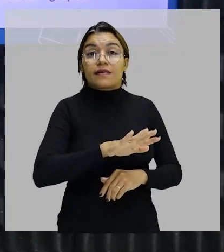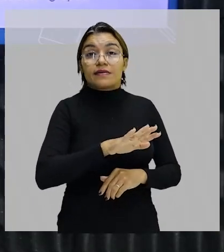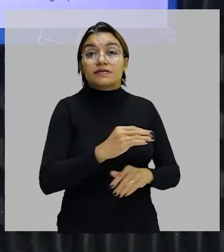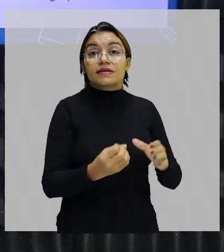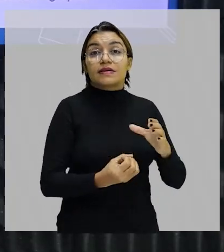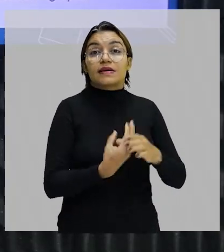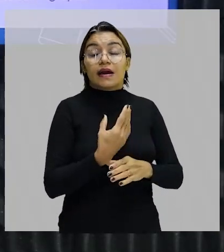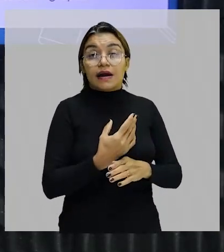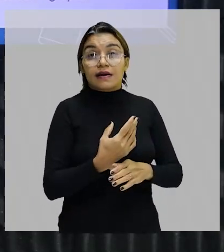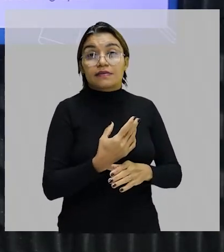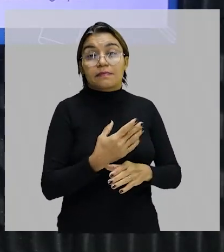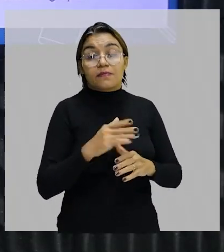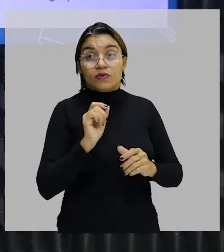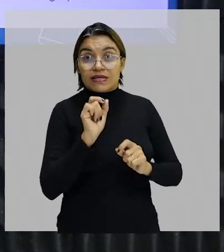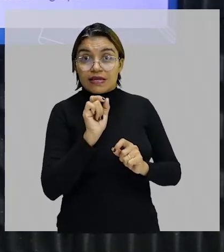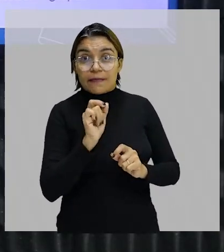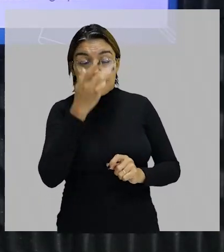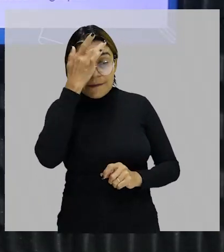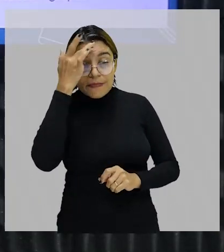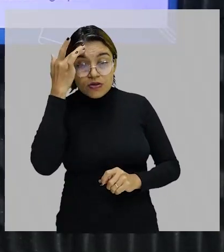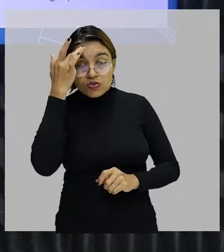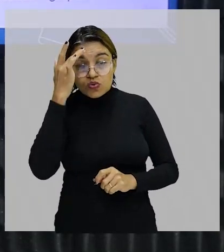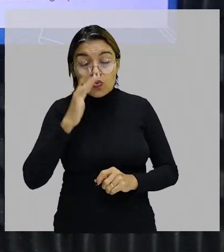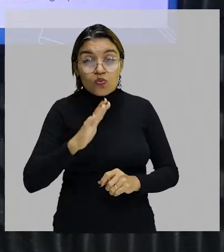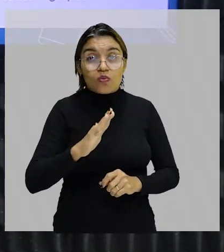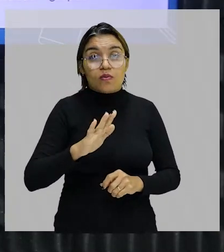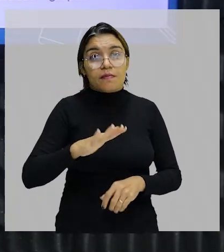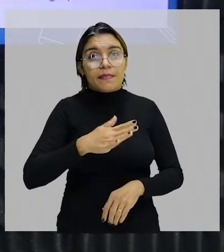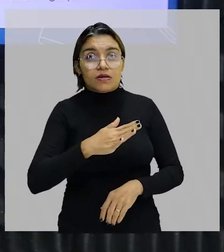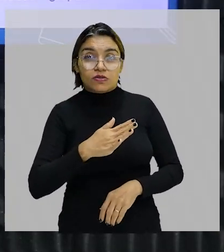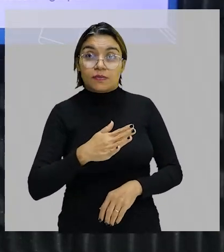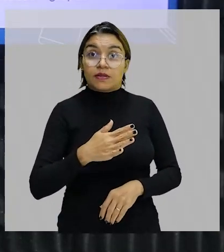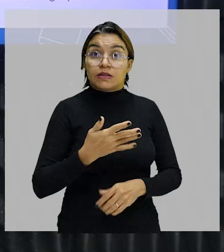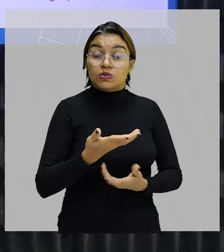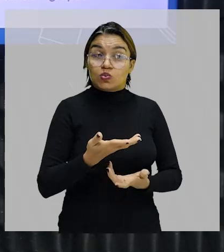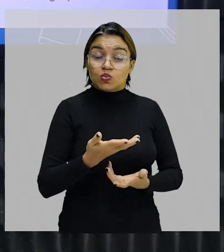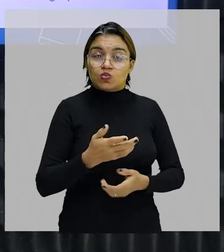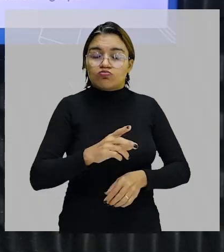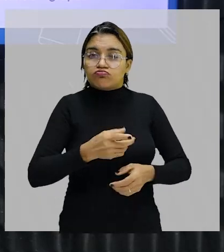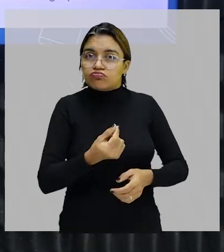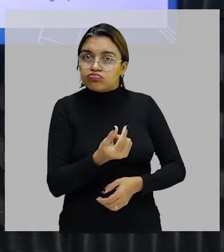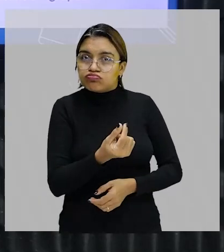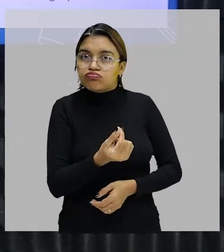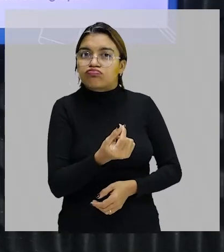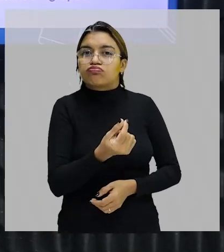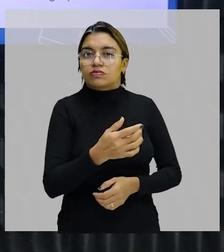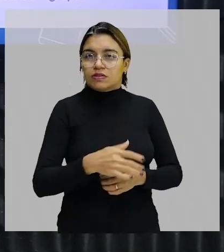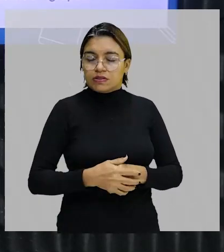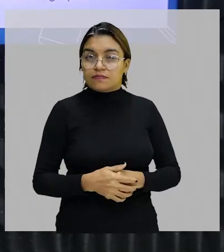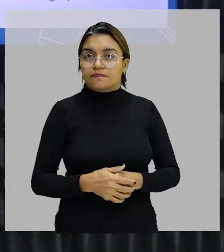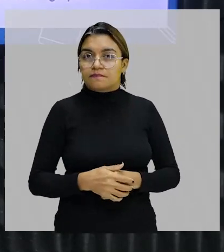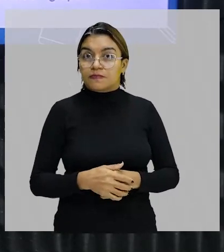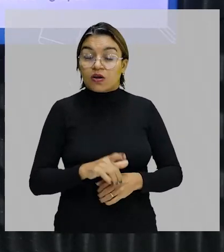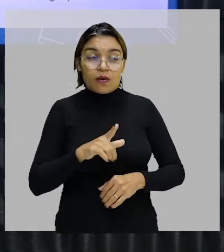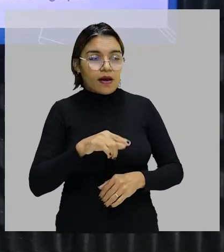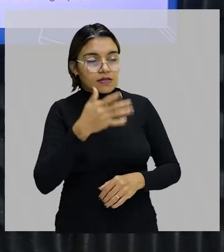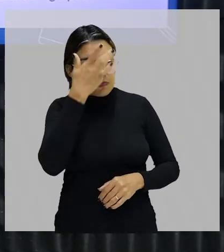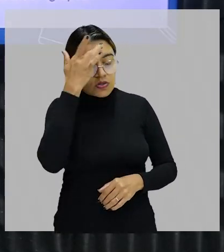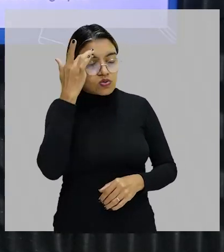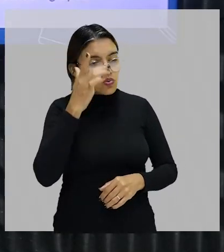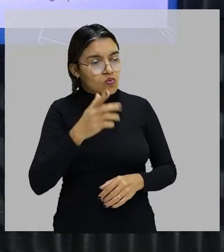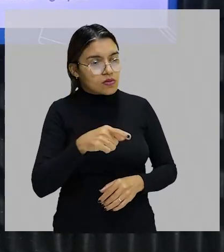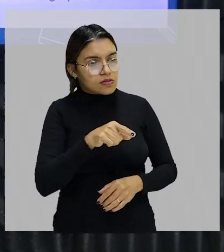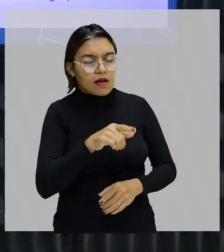mais abastadas economicamente. Então, de certa forma, gerava um choque, né? De tu ver uma grande quantidade de pessoas